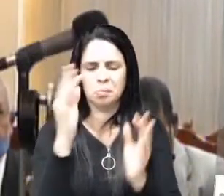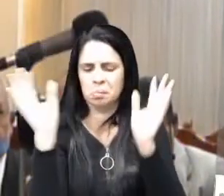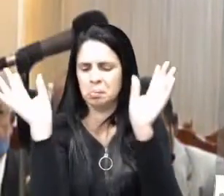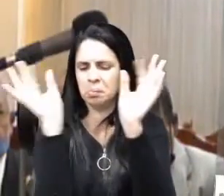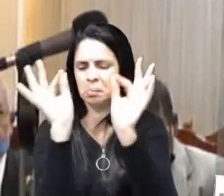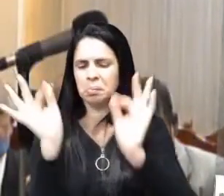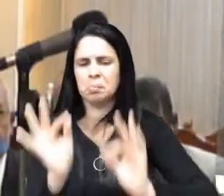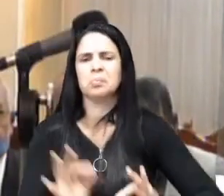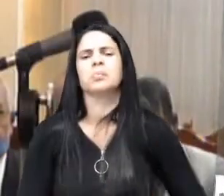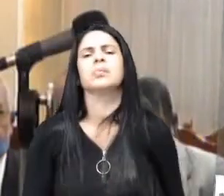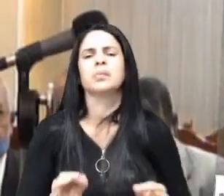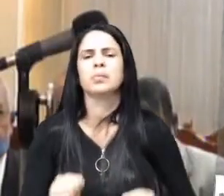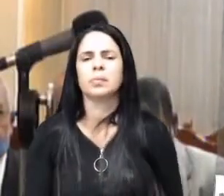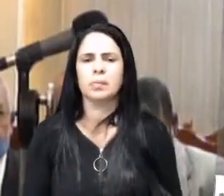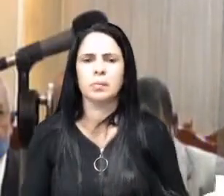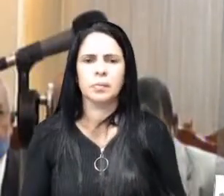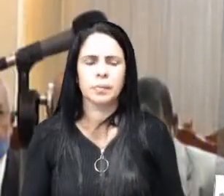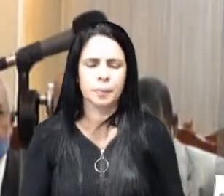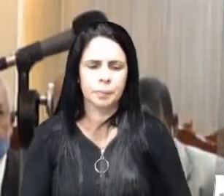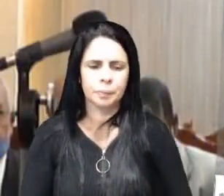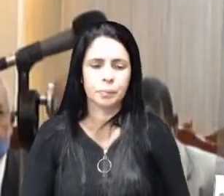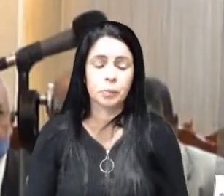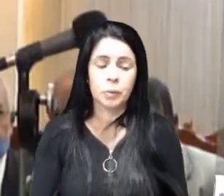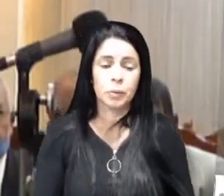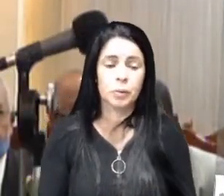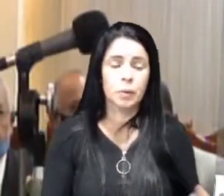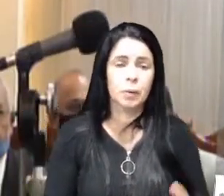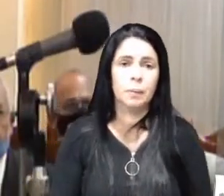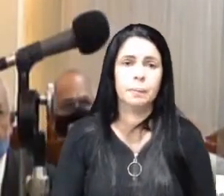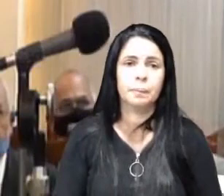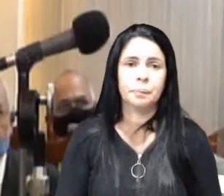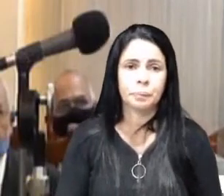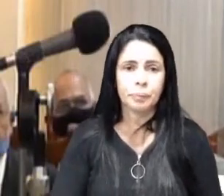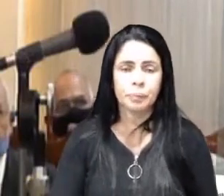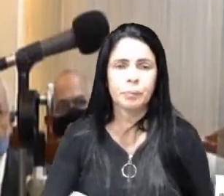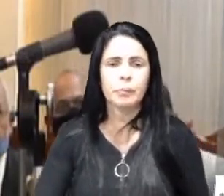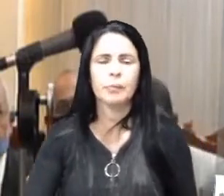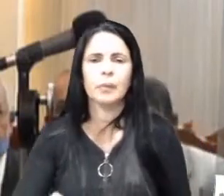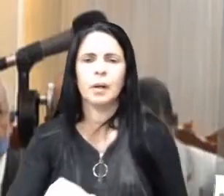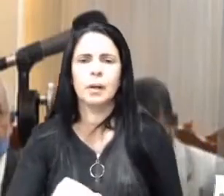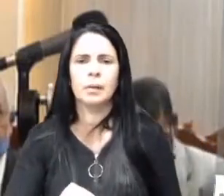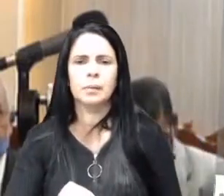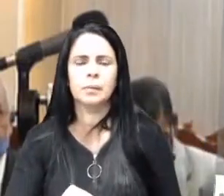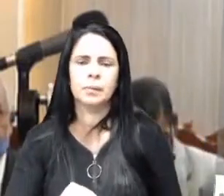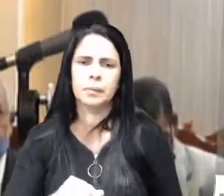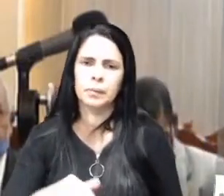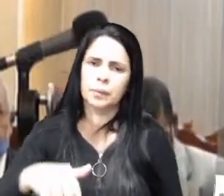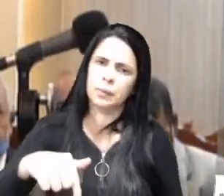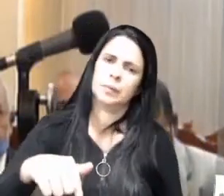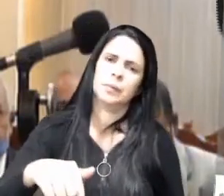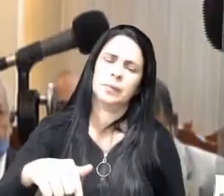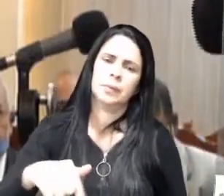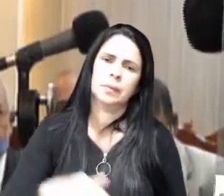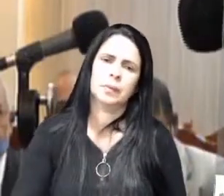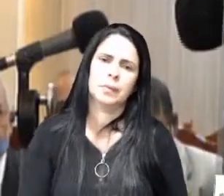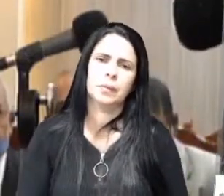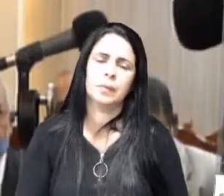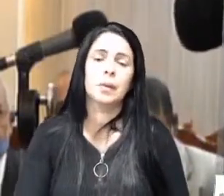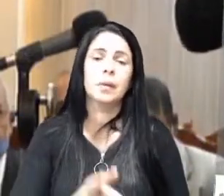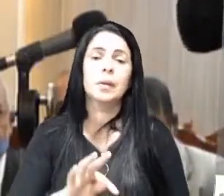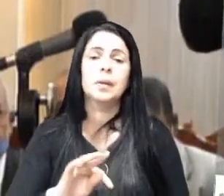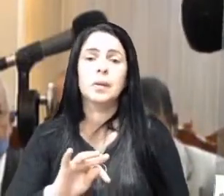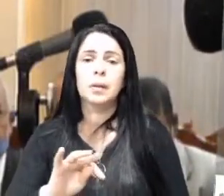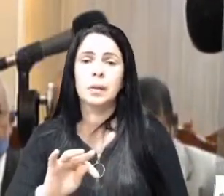talvez a tradução aí não cita, né? Versículo 7, então, por favor, versículo 7. São